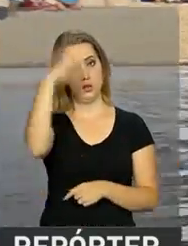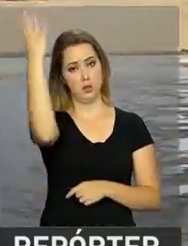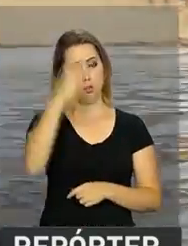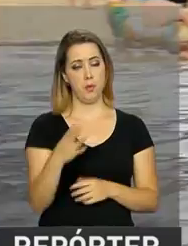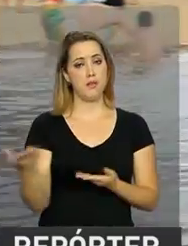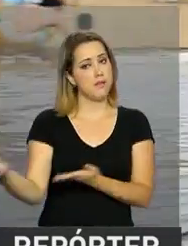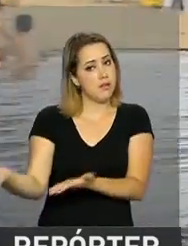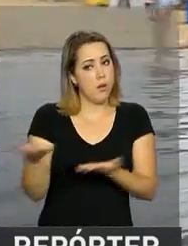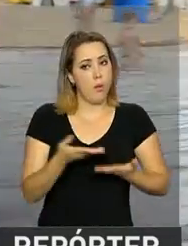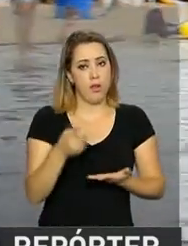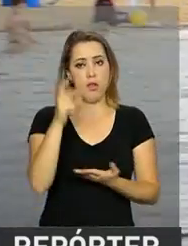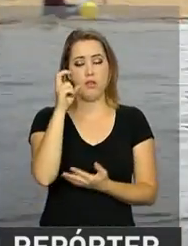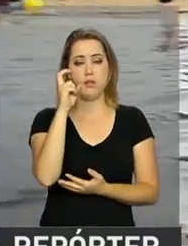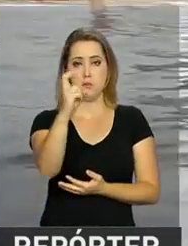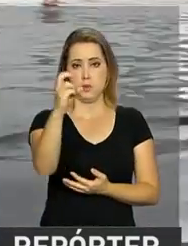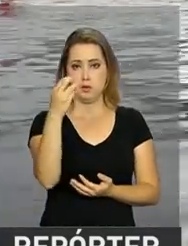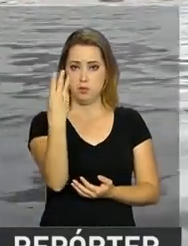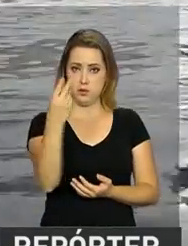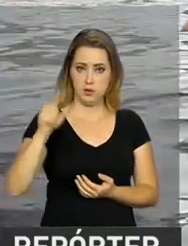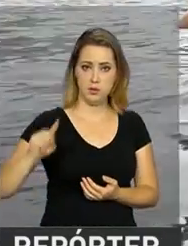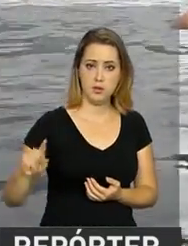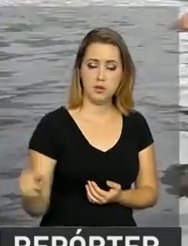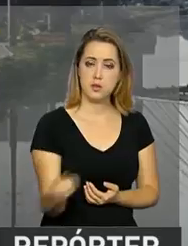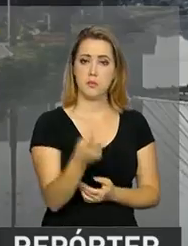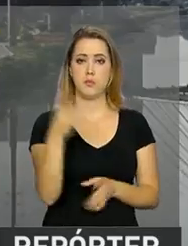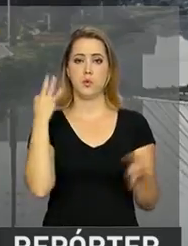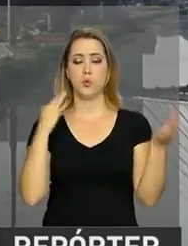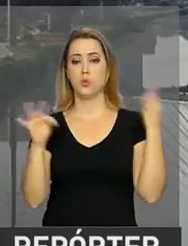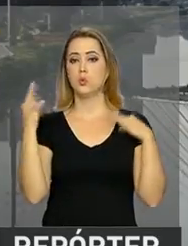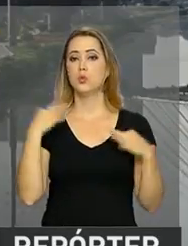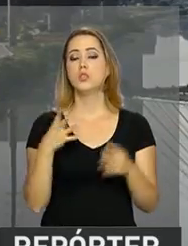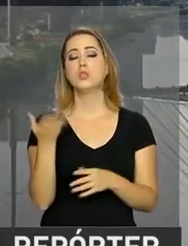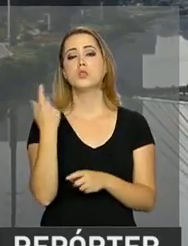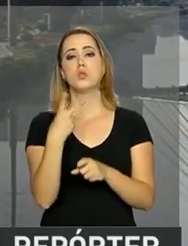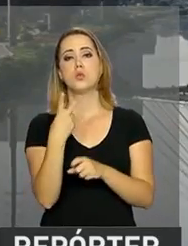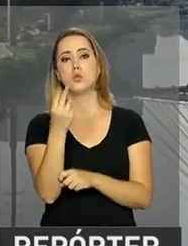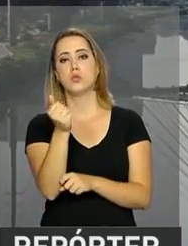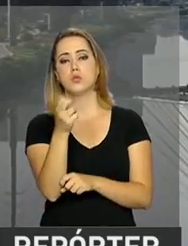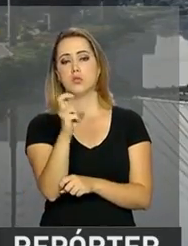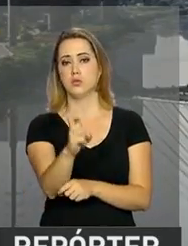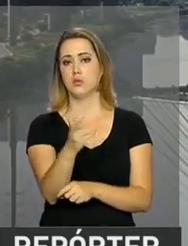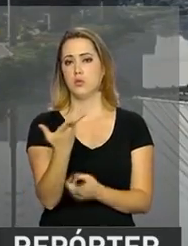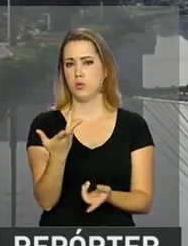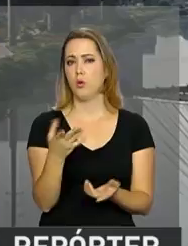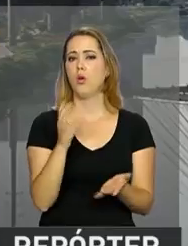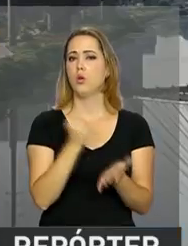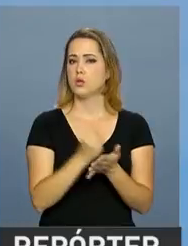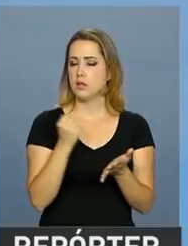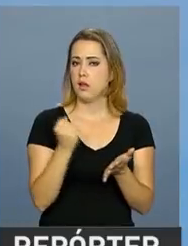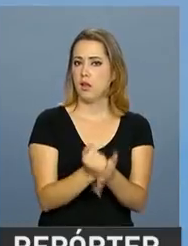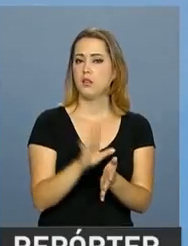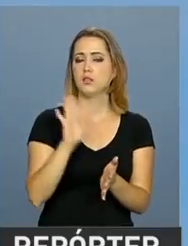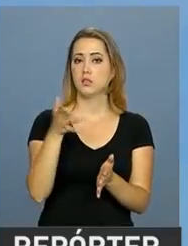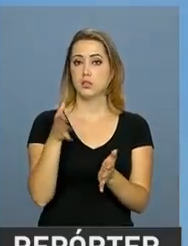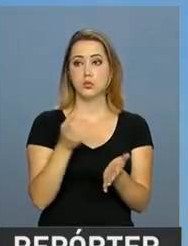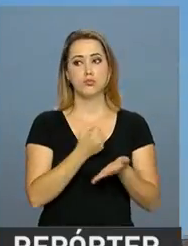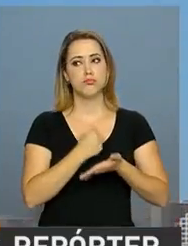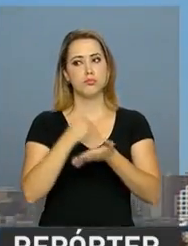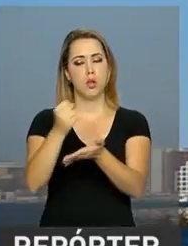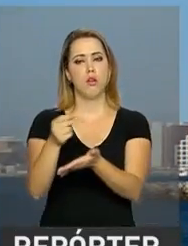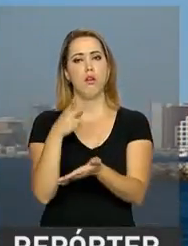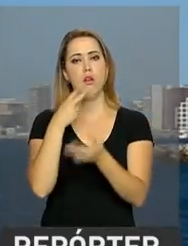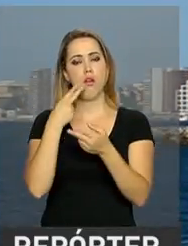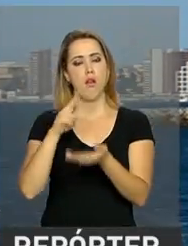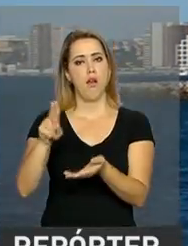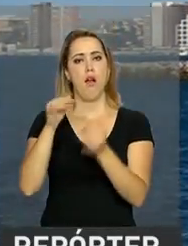53.000 turistas chineses em 2015 os dados das agências de viagem cadastradas são enviados pra